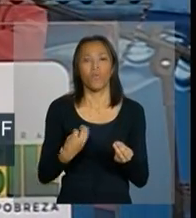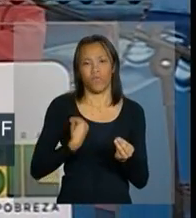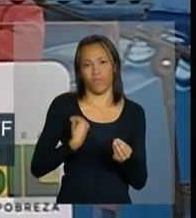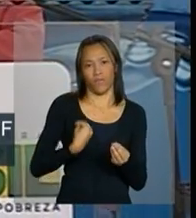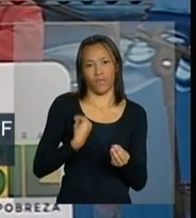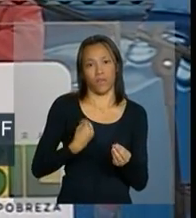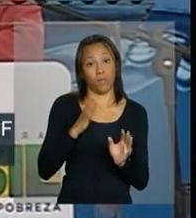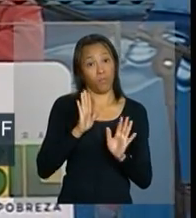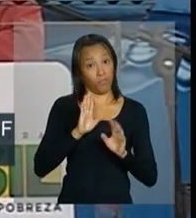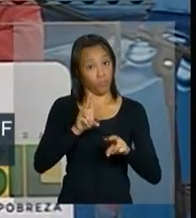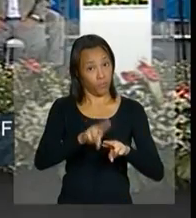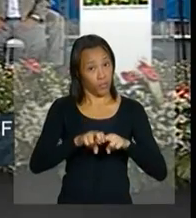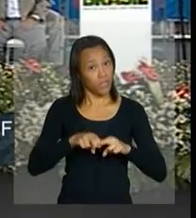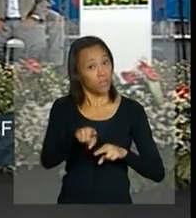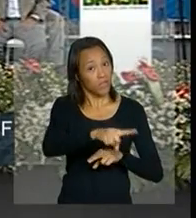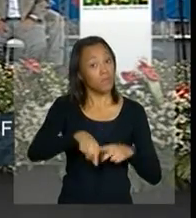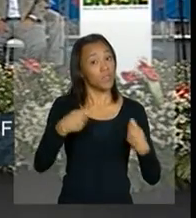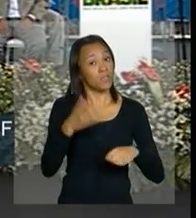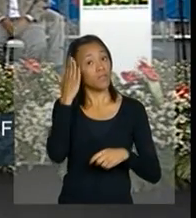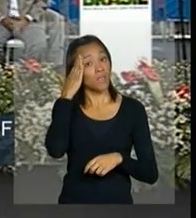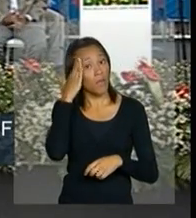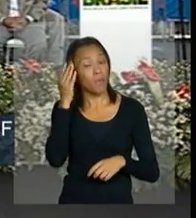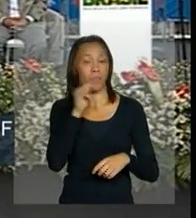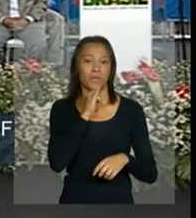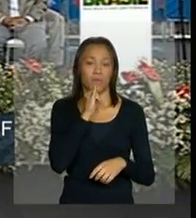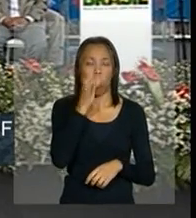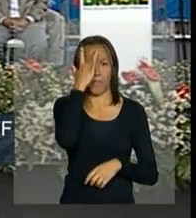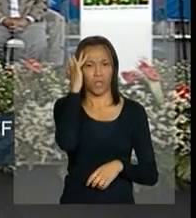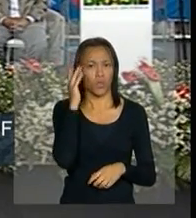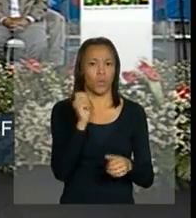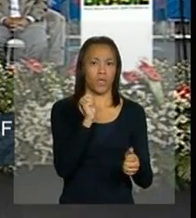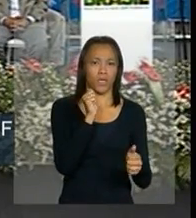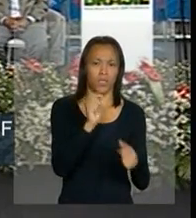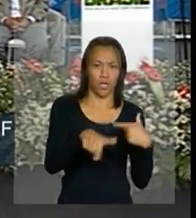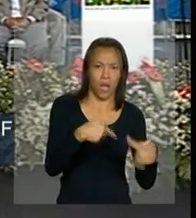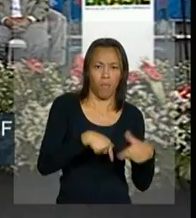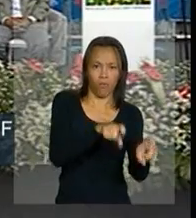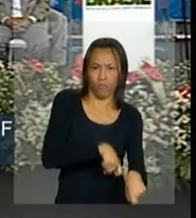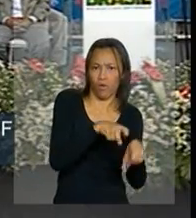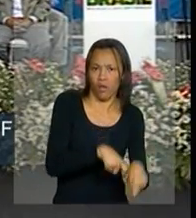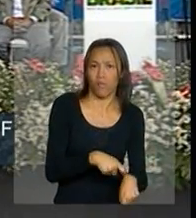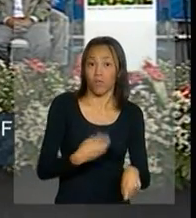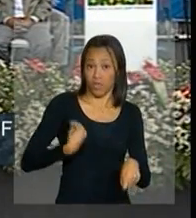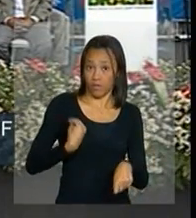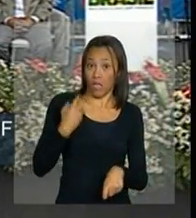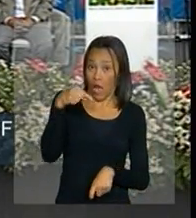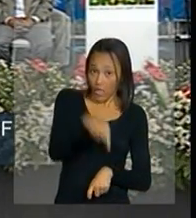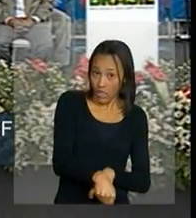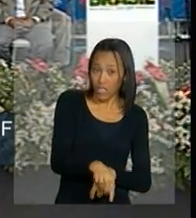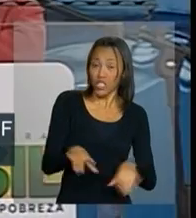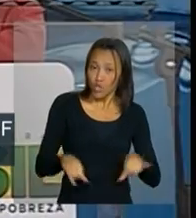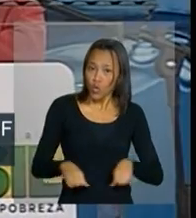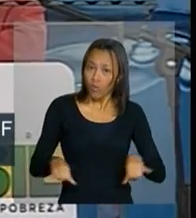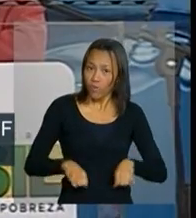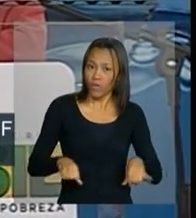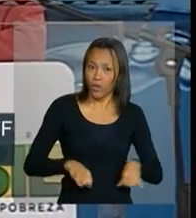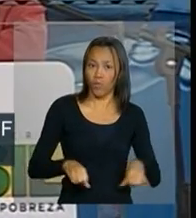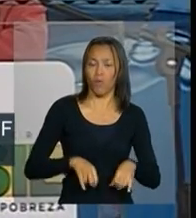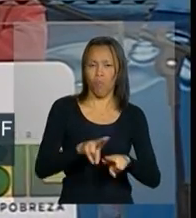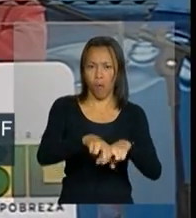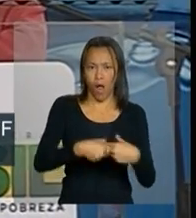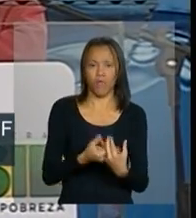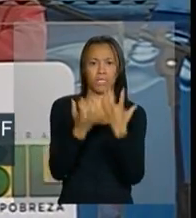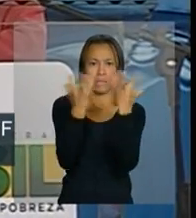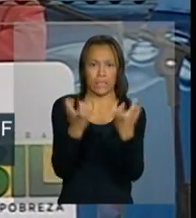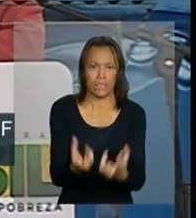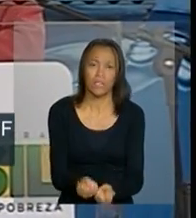uma coisa. Um pequeno produtor que estiver aqui e que sofreu com a seca,